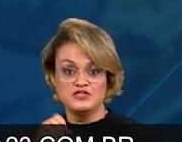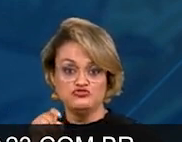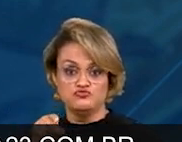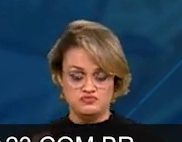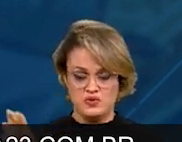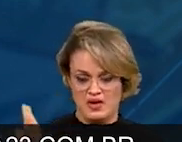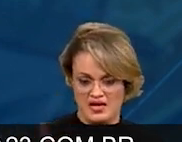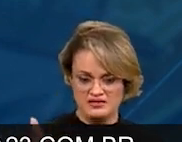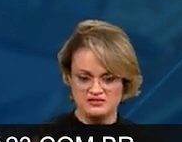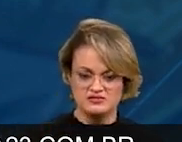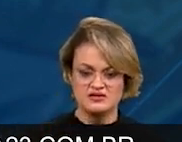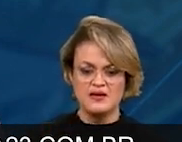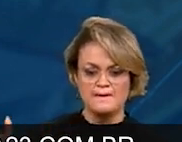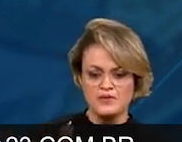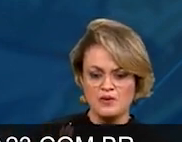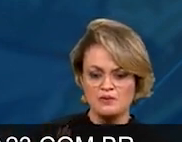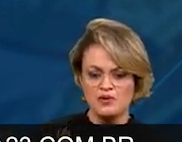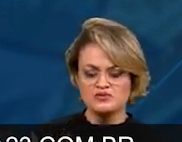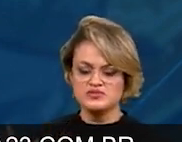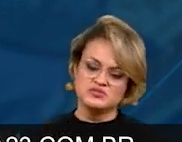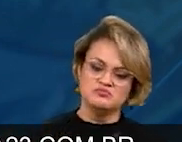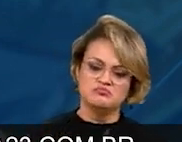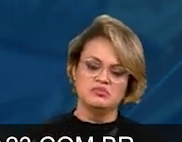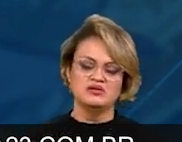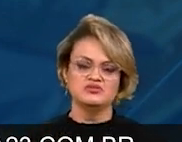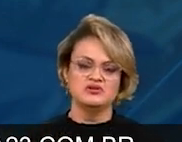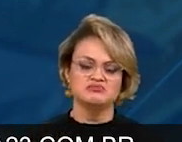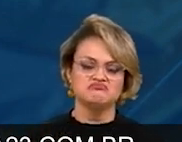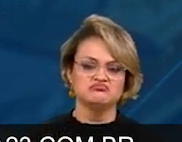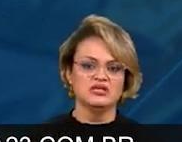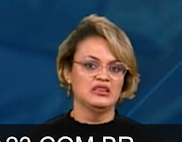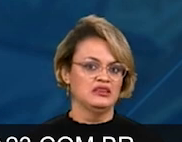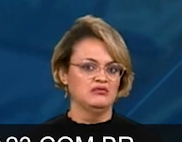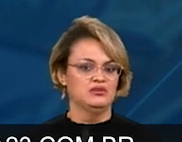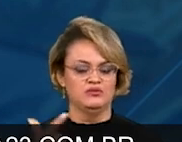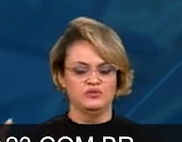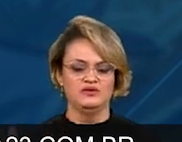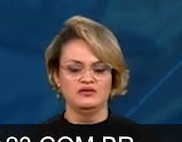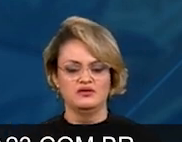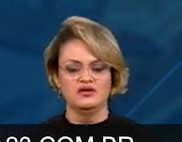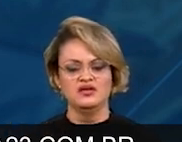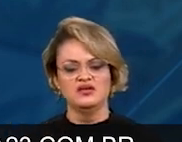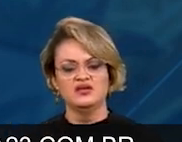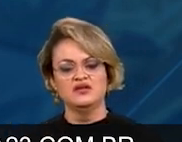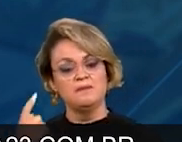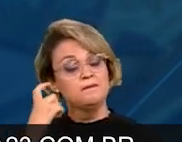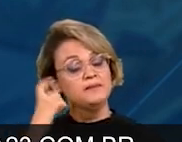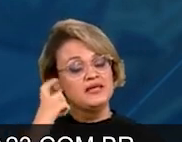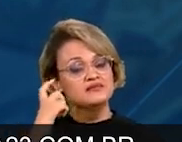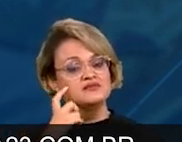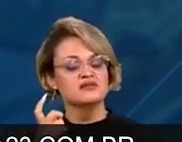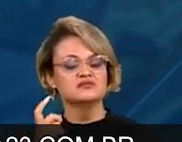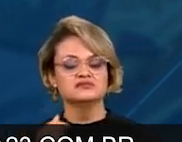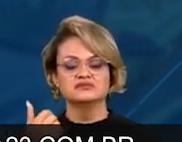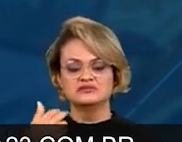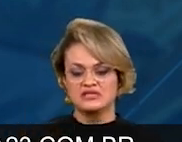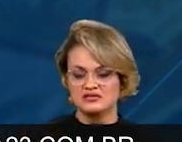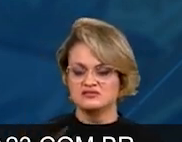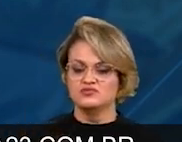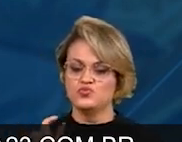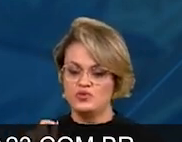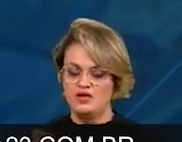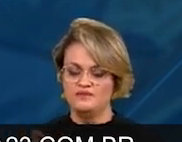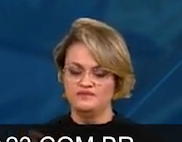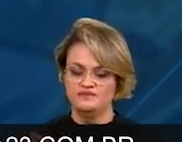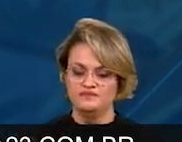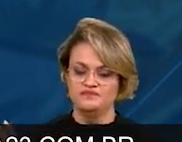R$ 120 mil. E as propostas de estímulo são por tempo limitado e levam em consideração três